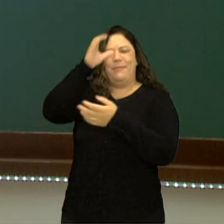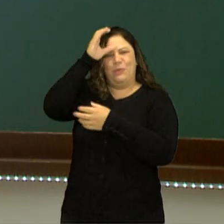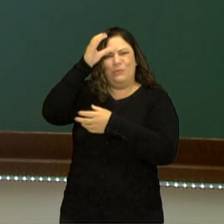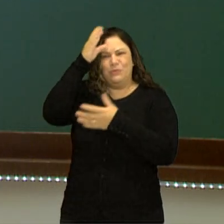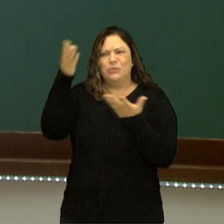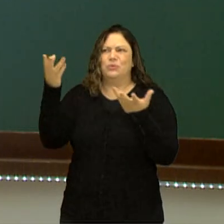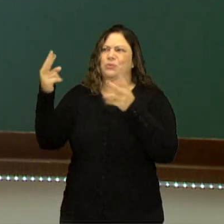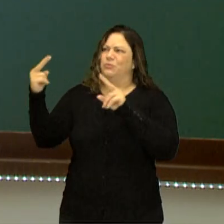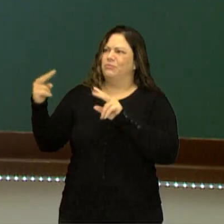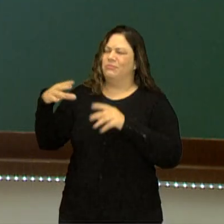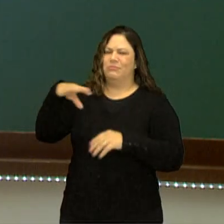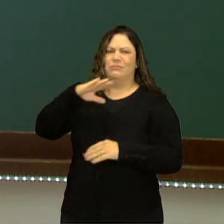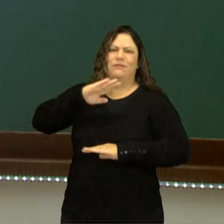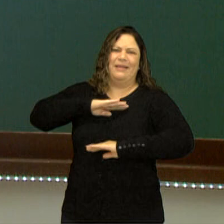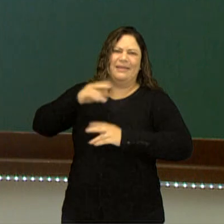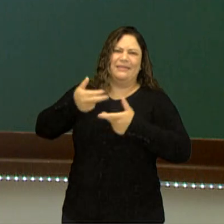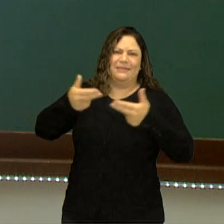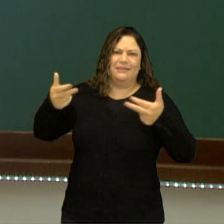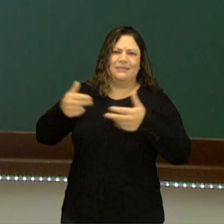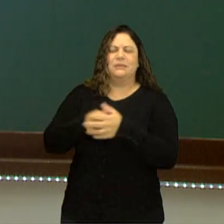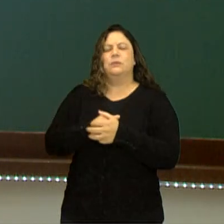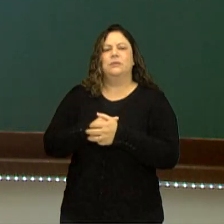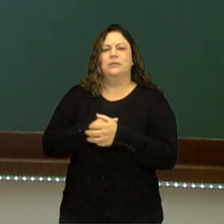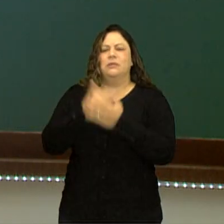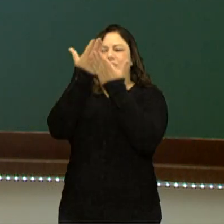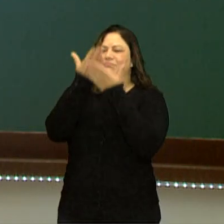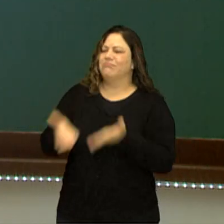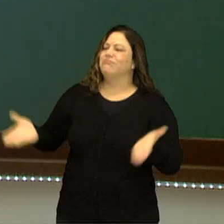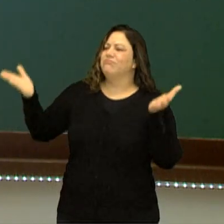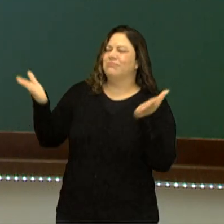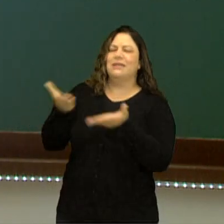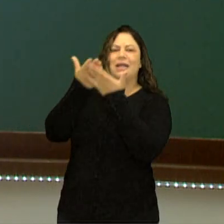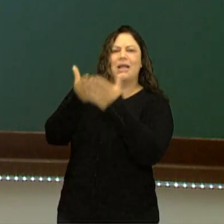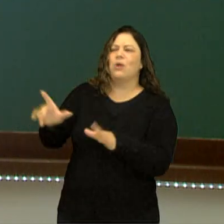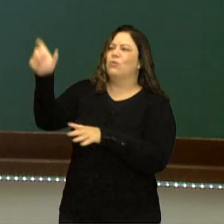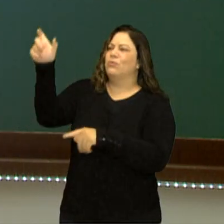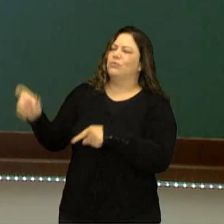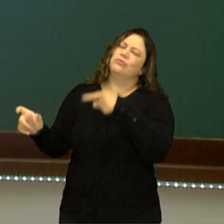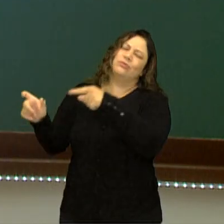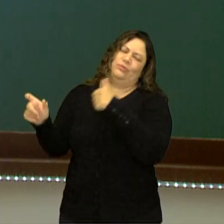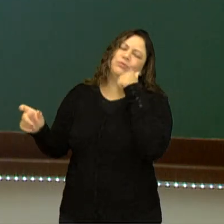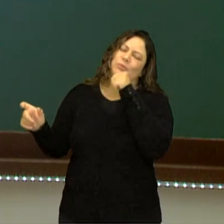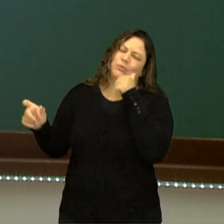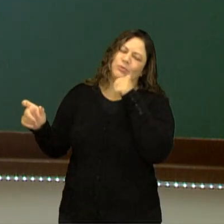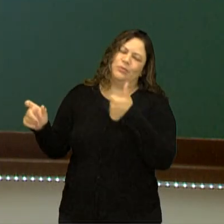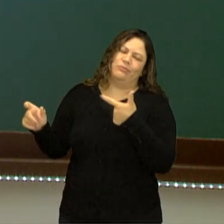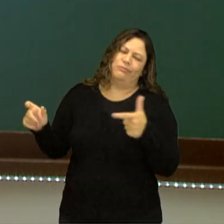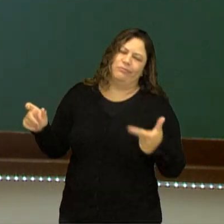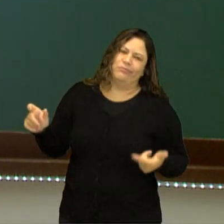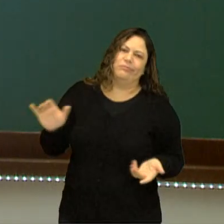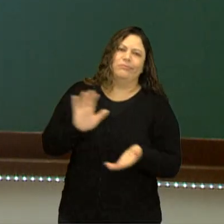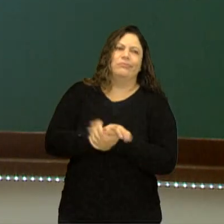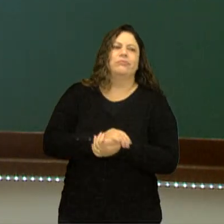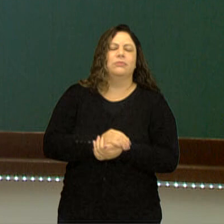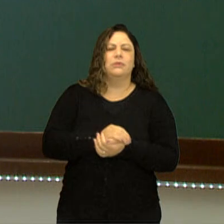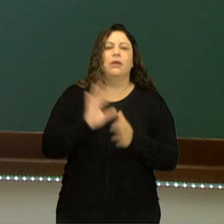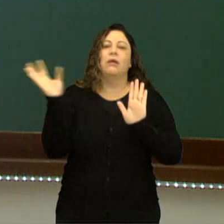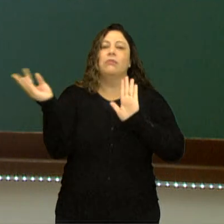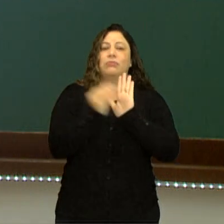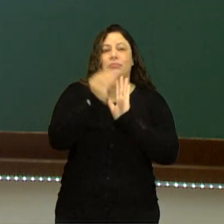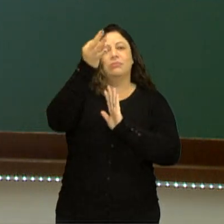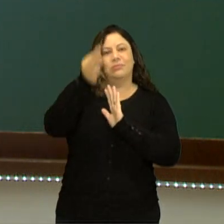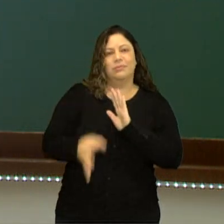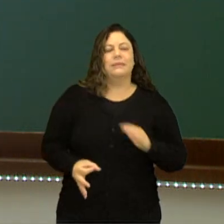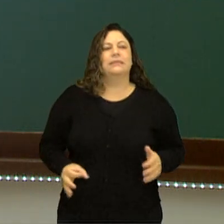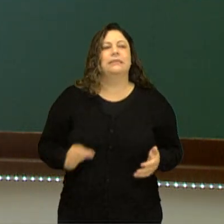essas situações de galanteio, né? Não há essa expressão também. Então, se você colocou, também é uma resposta certa. Nós